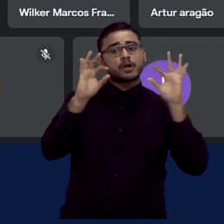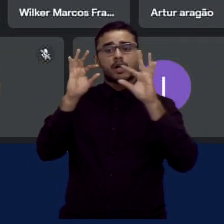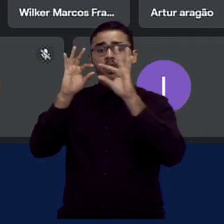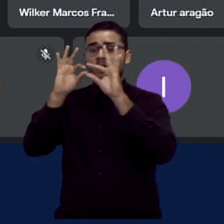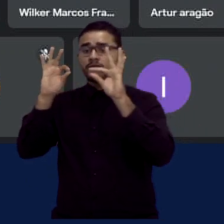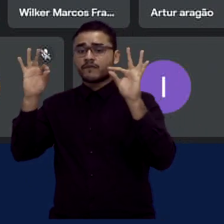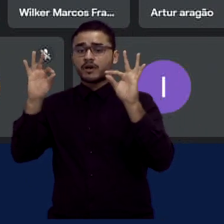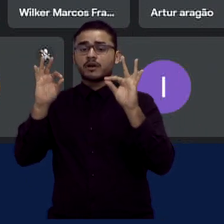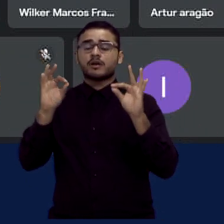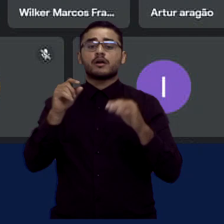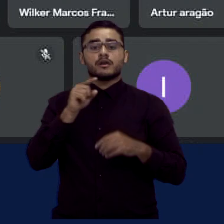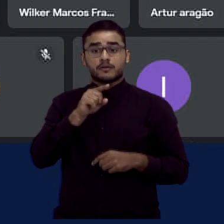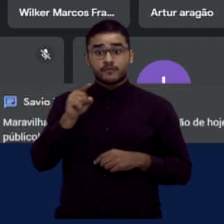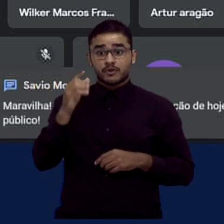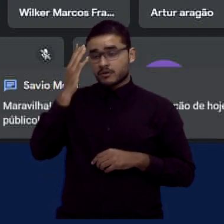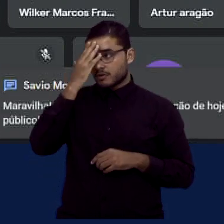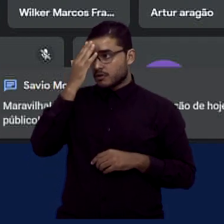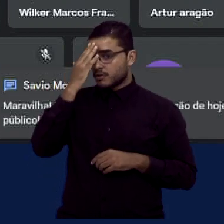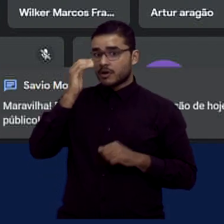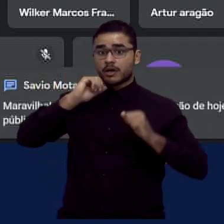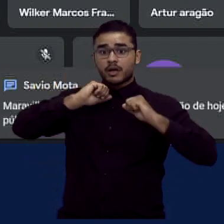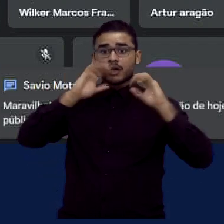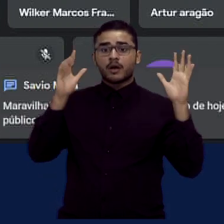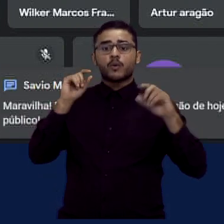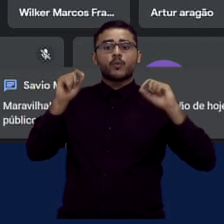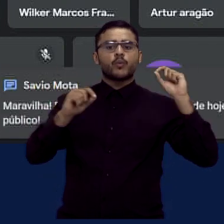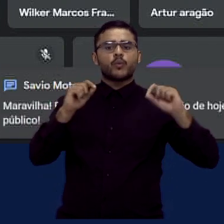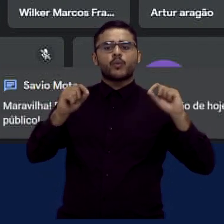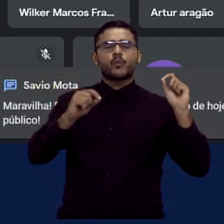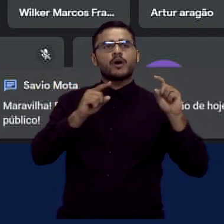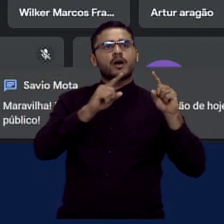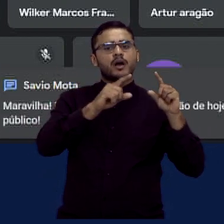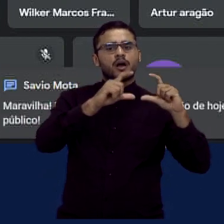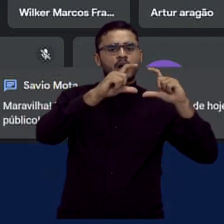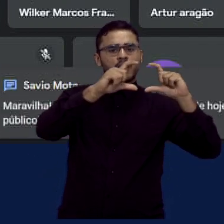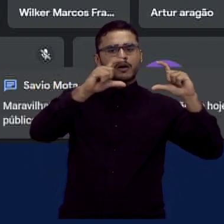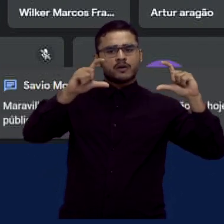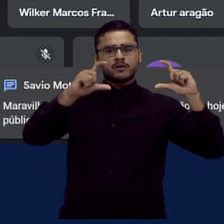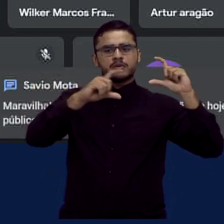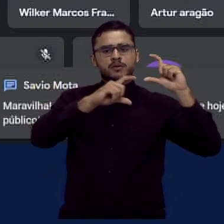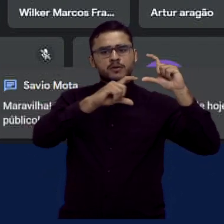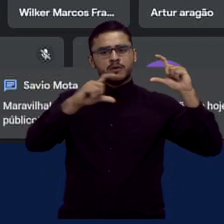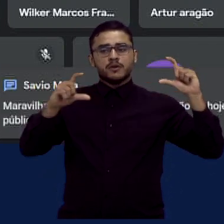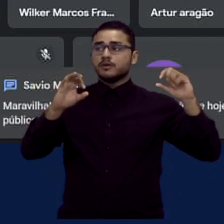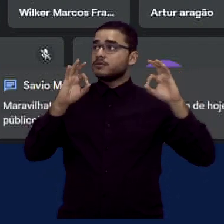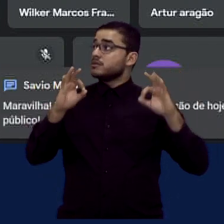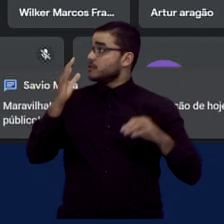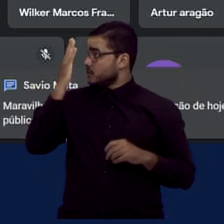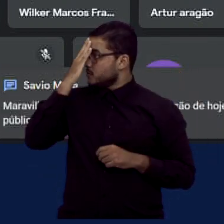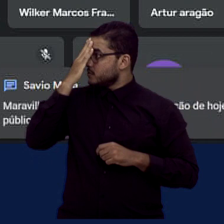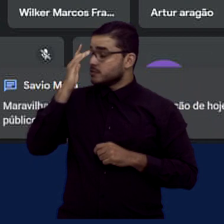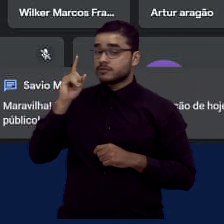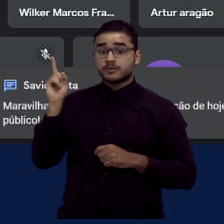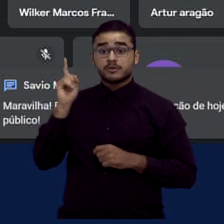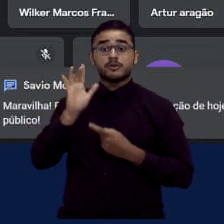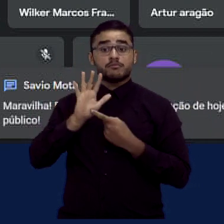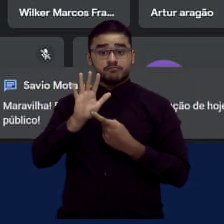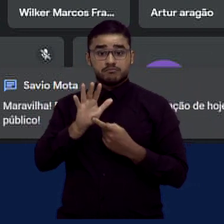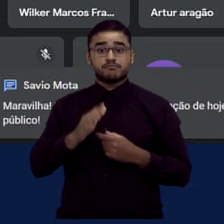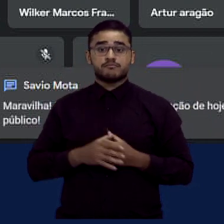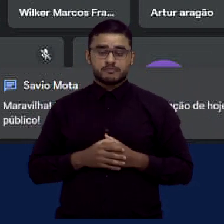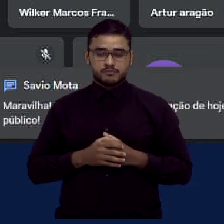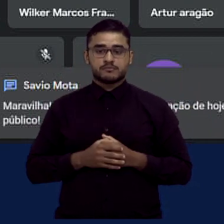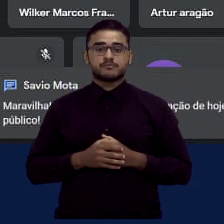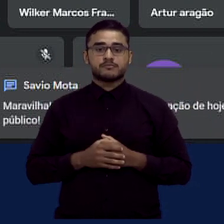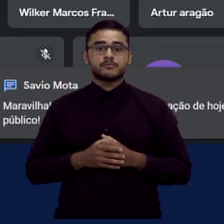da definição de histórias em quadrinhos antes, certo? De que é interessante que você possa utilizar da linguagem